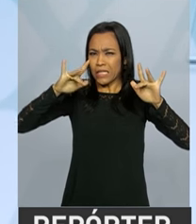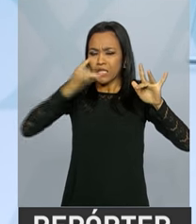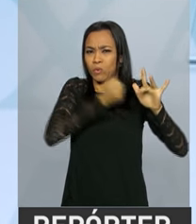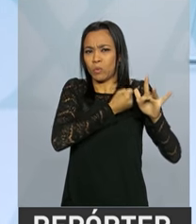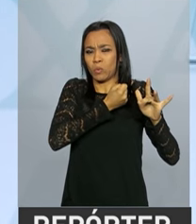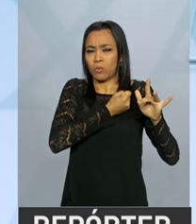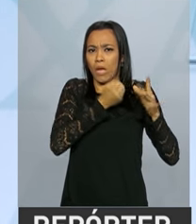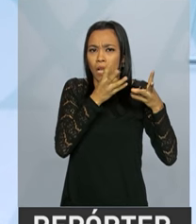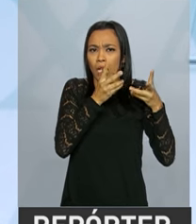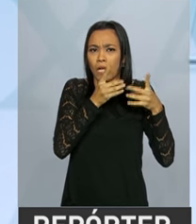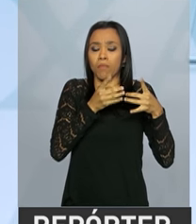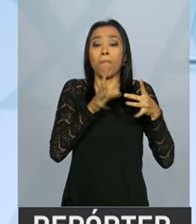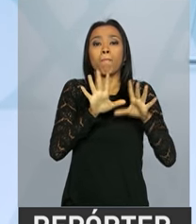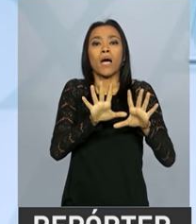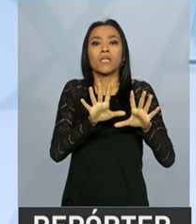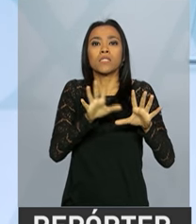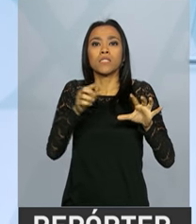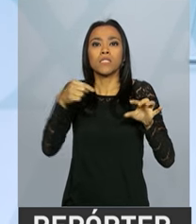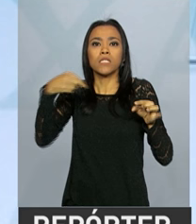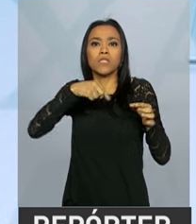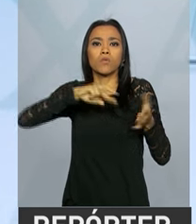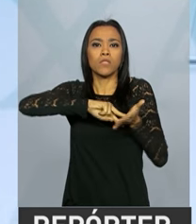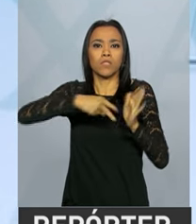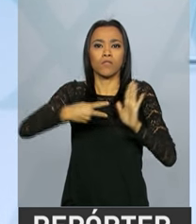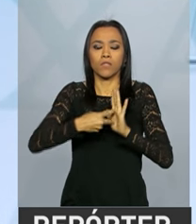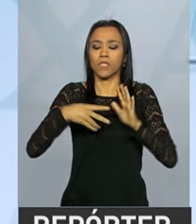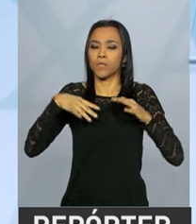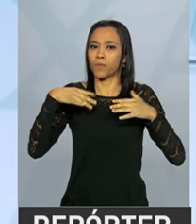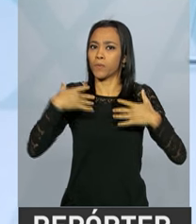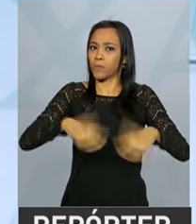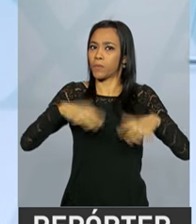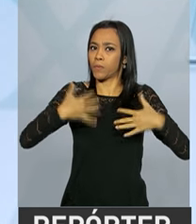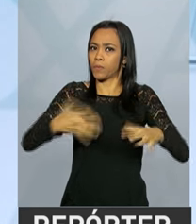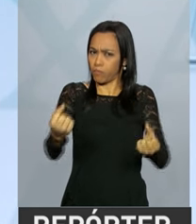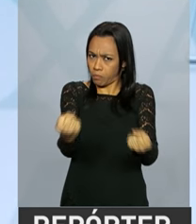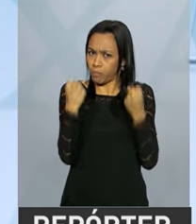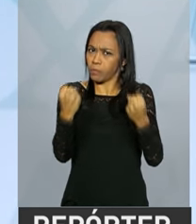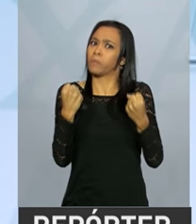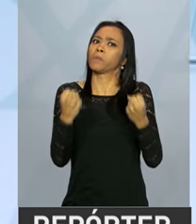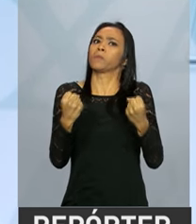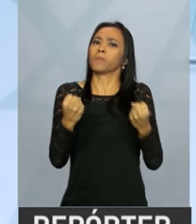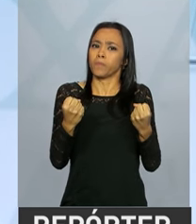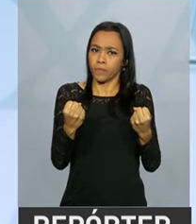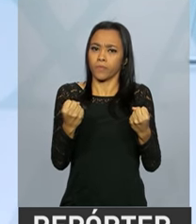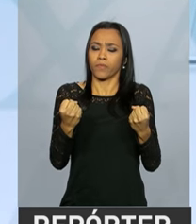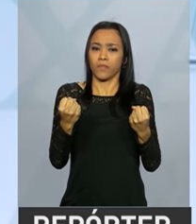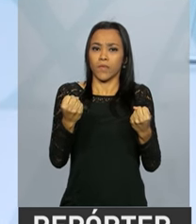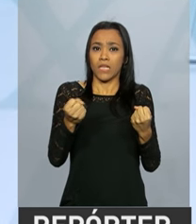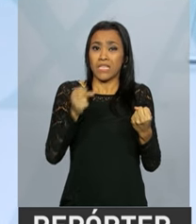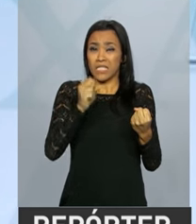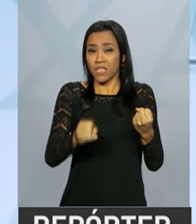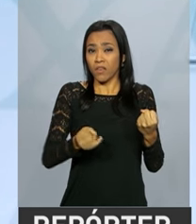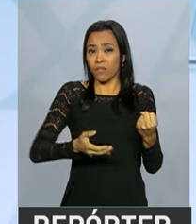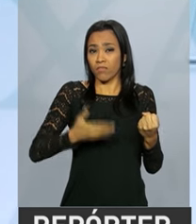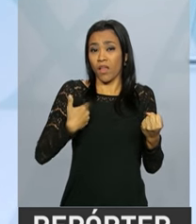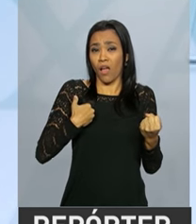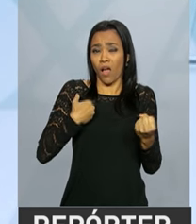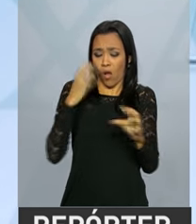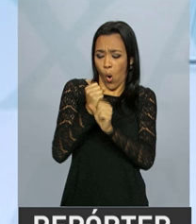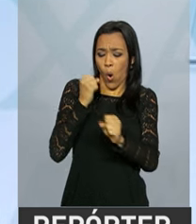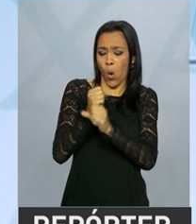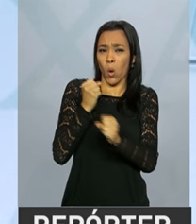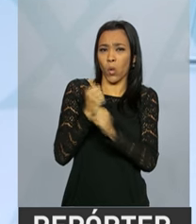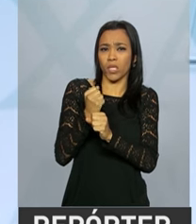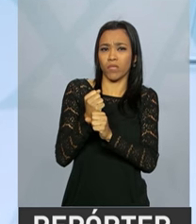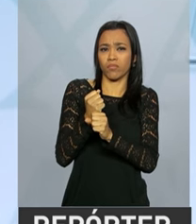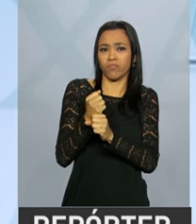distantes el uma de forte o descuido com as contas nunca